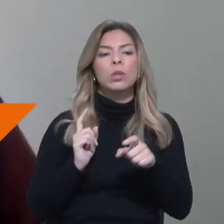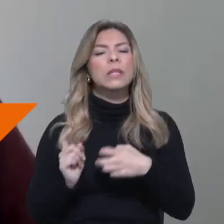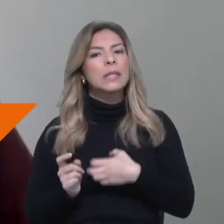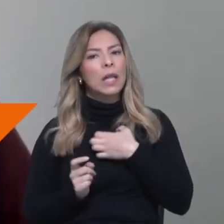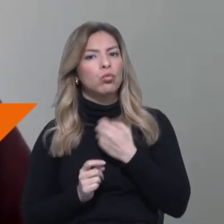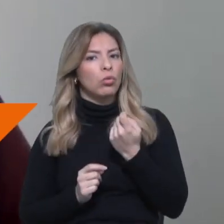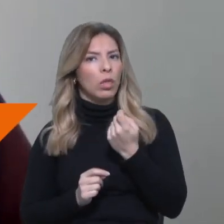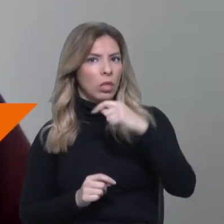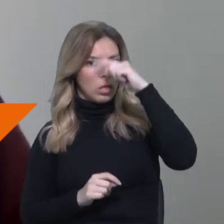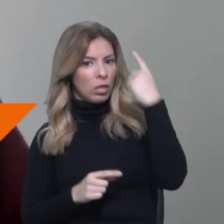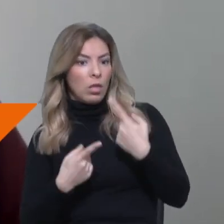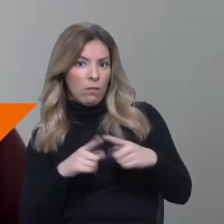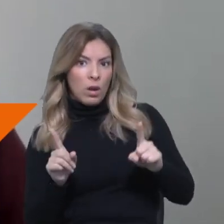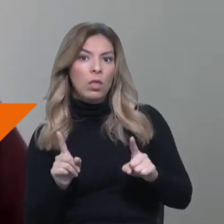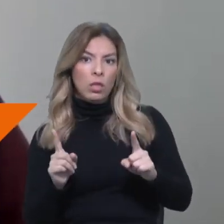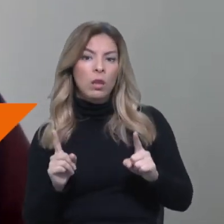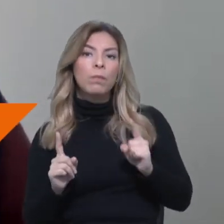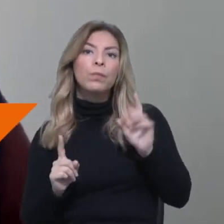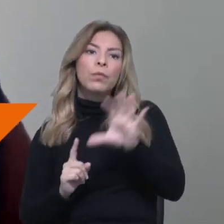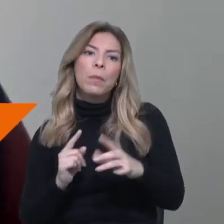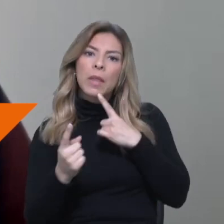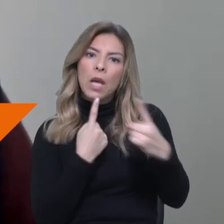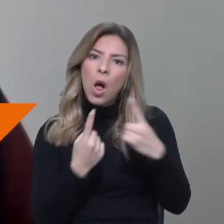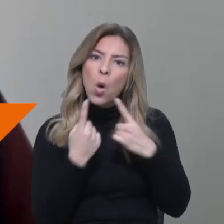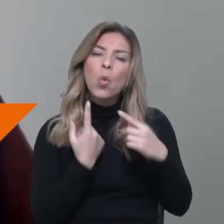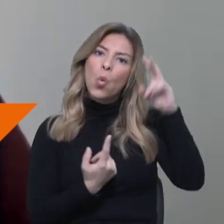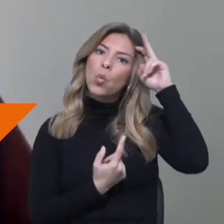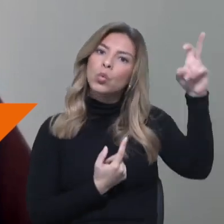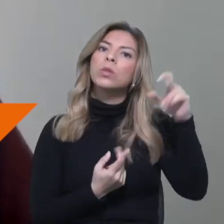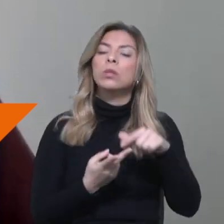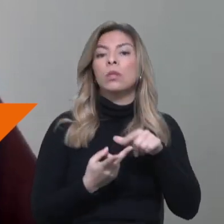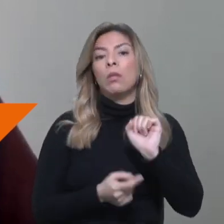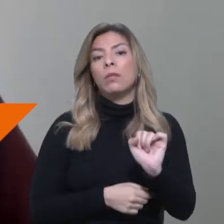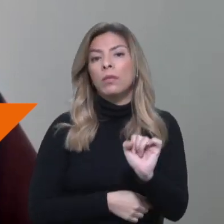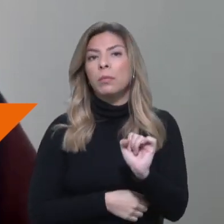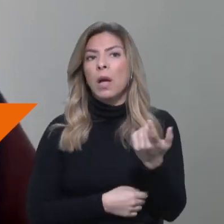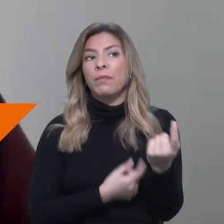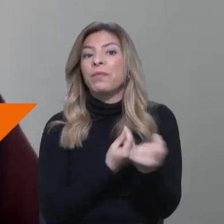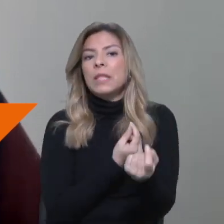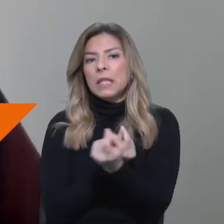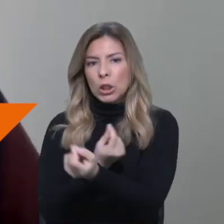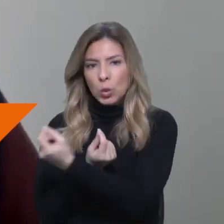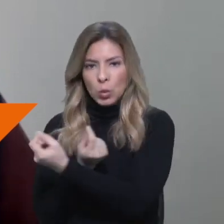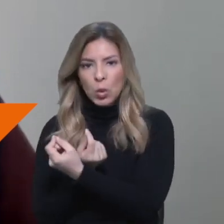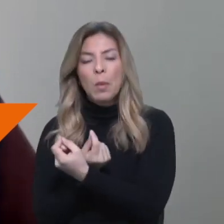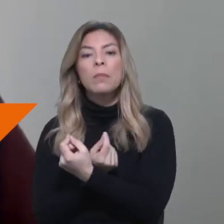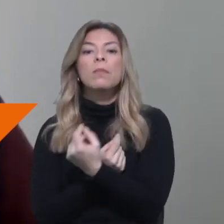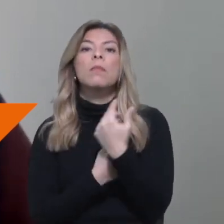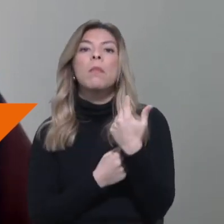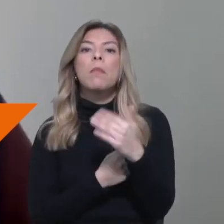como os ucranianos vão, por exemplo, dialogar com os russos, que serão sempre os seus vizinhos. No entanto, a